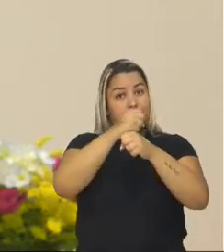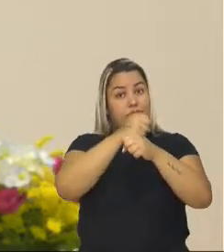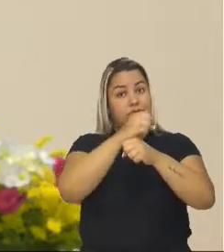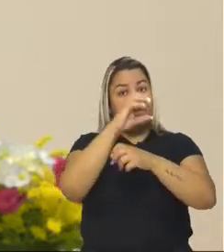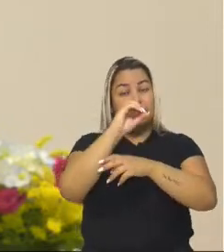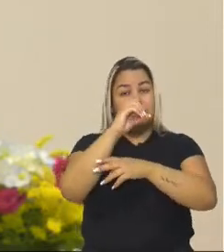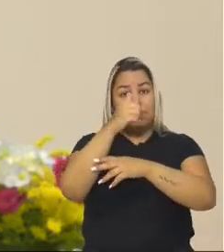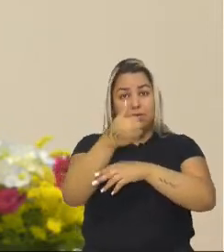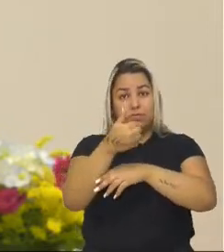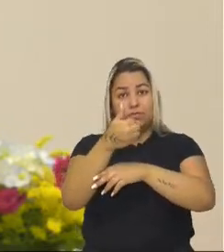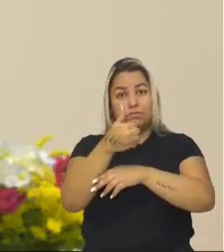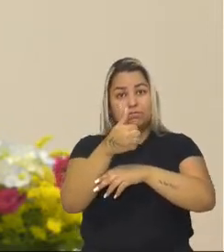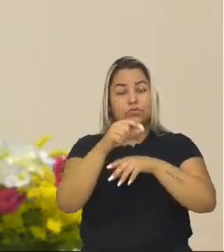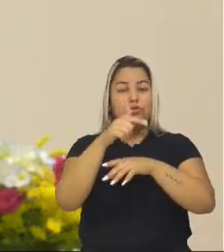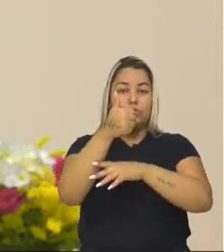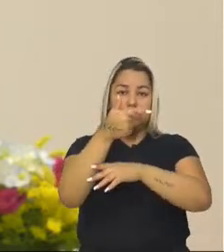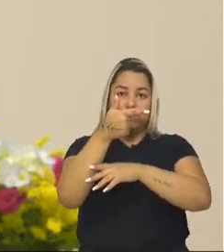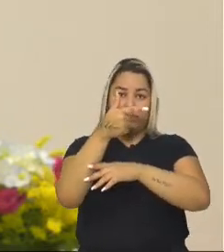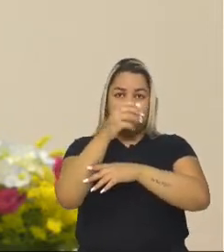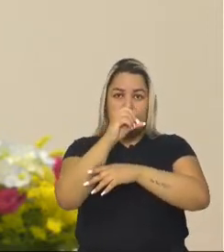01 de 2018,